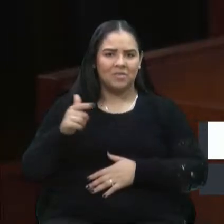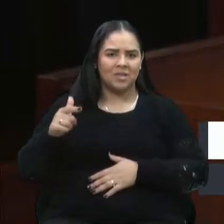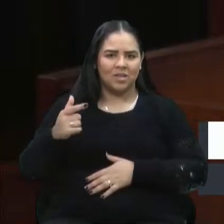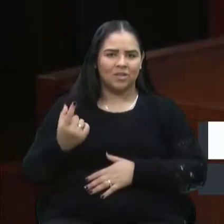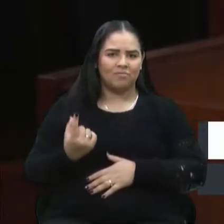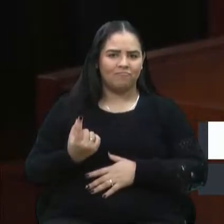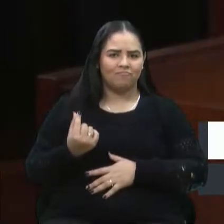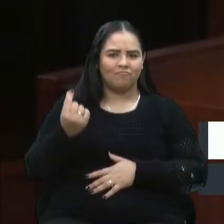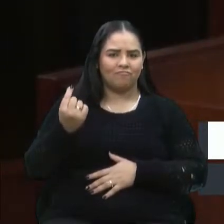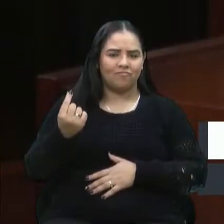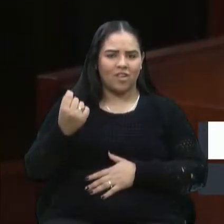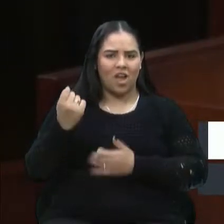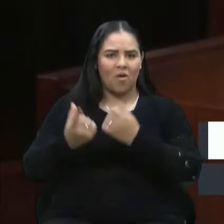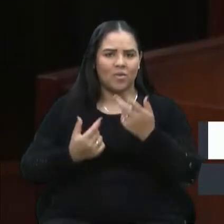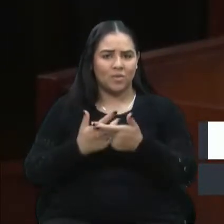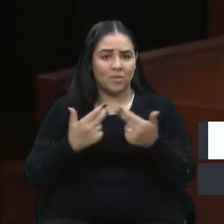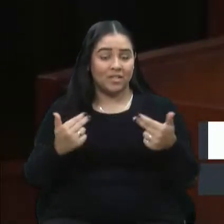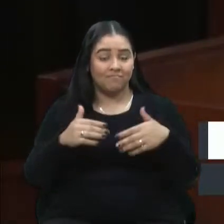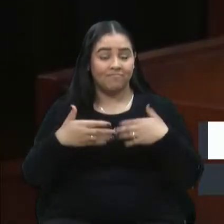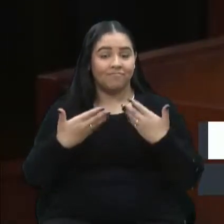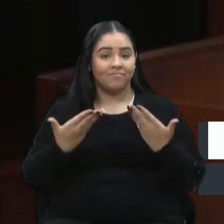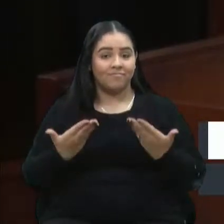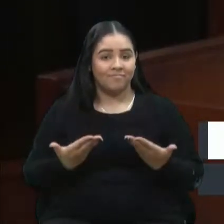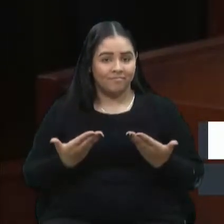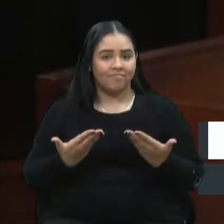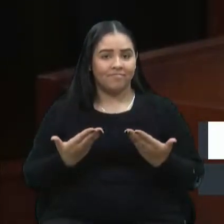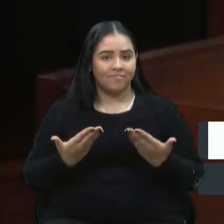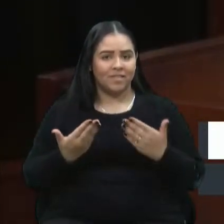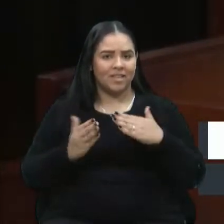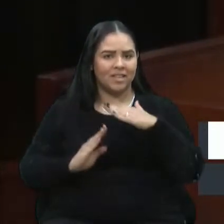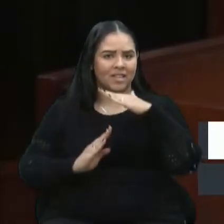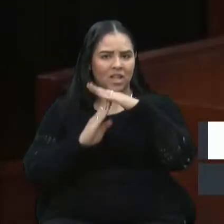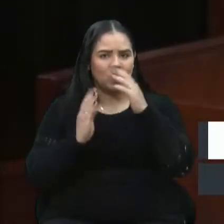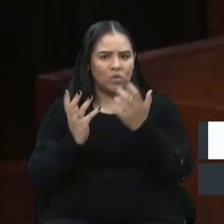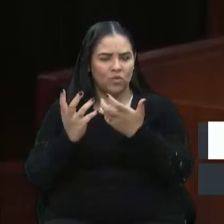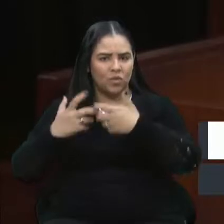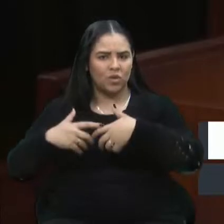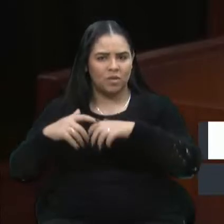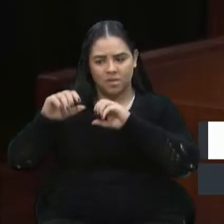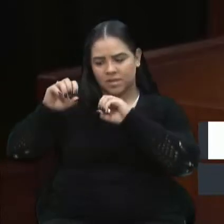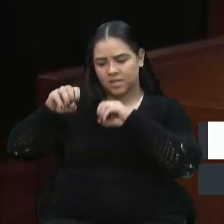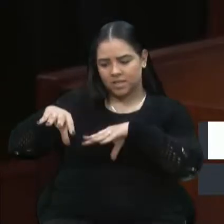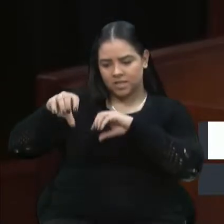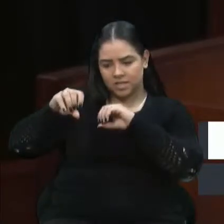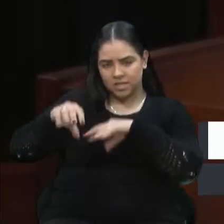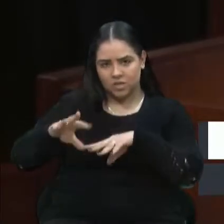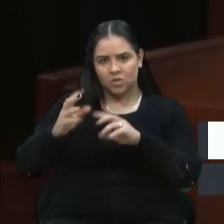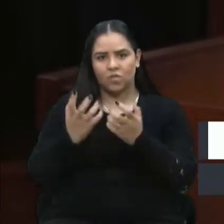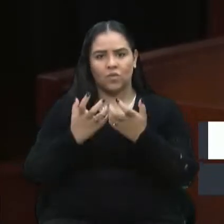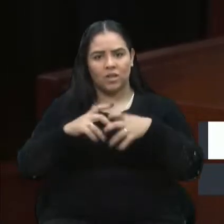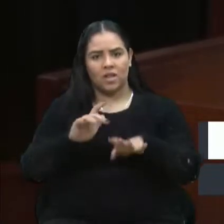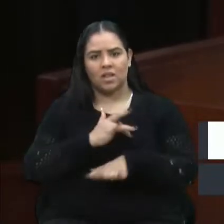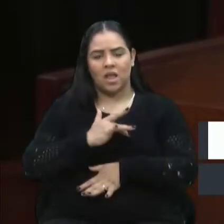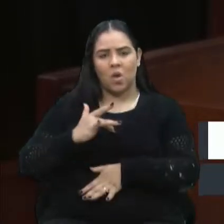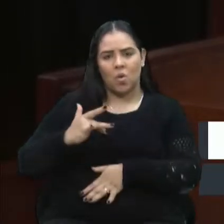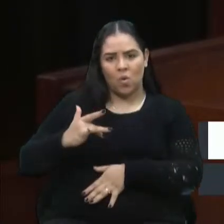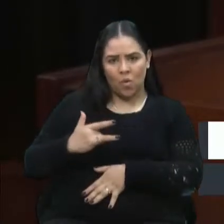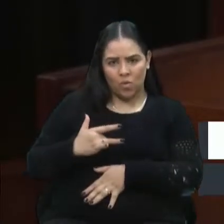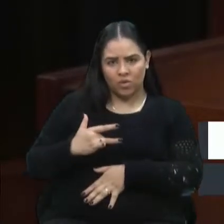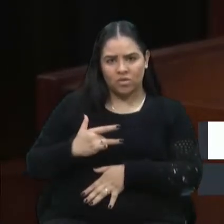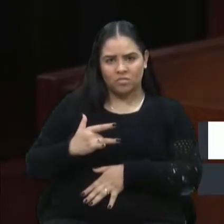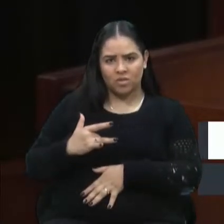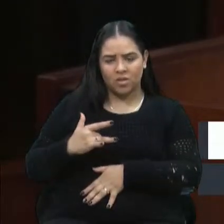financeiras. Então, é um teto de gasto que funciona para a educação, que funciona para a saúde, que funciona para